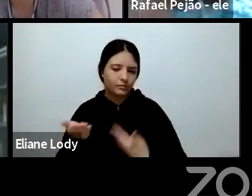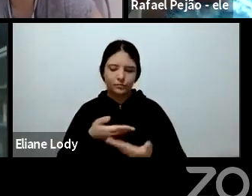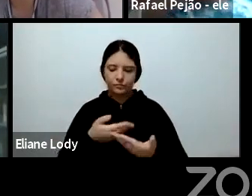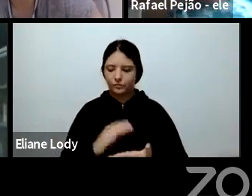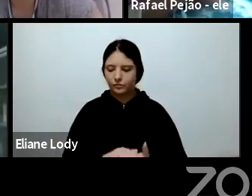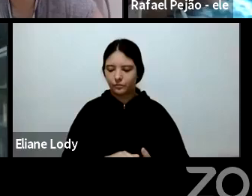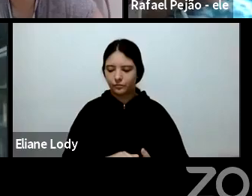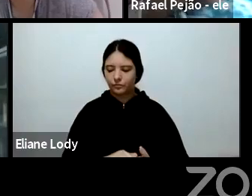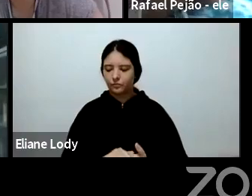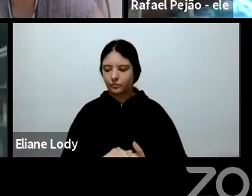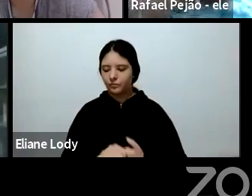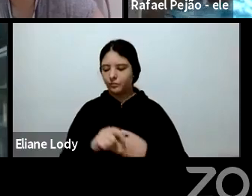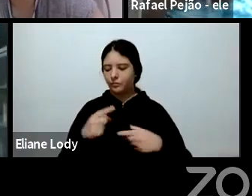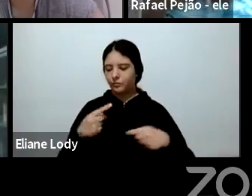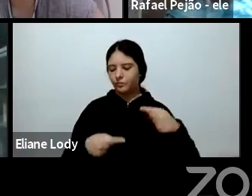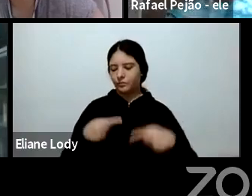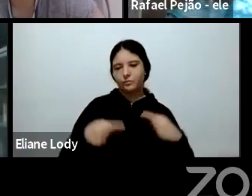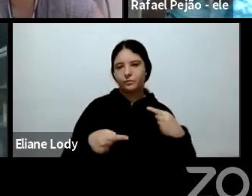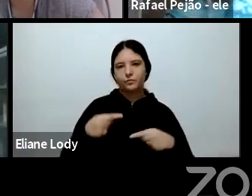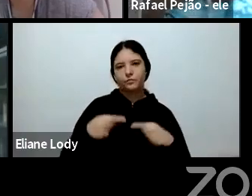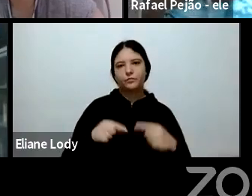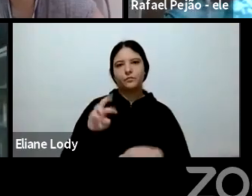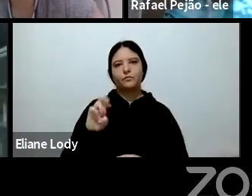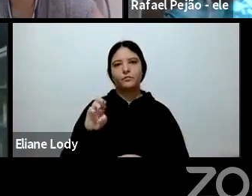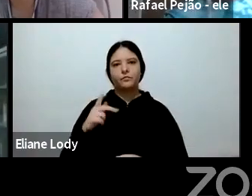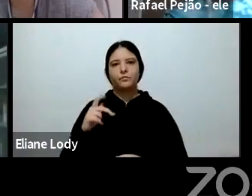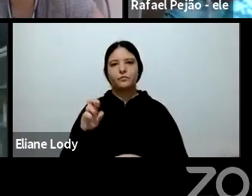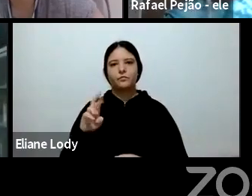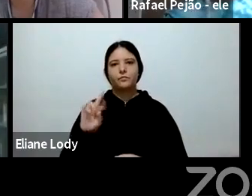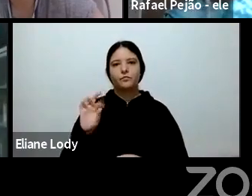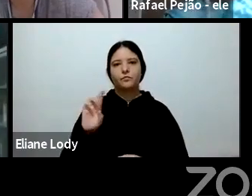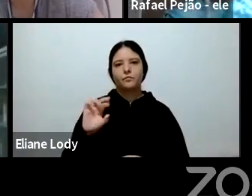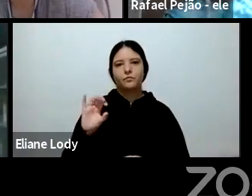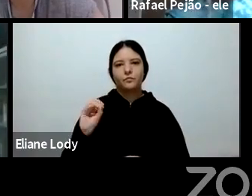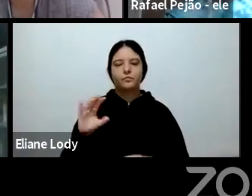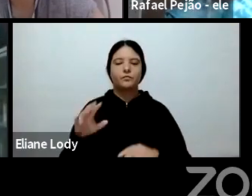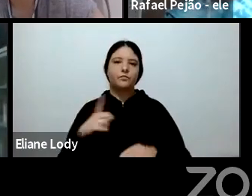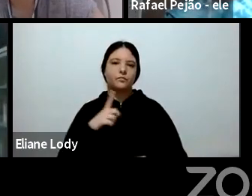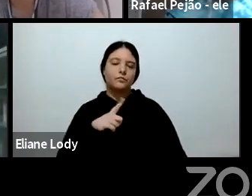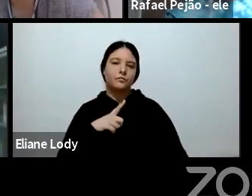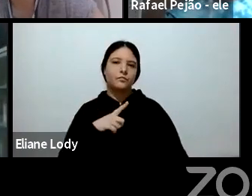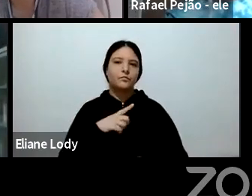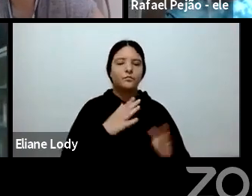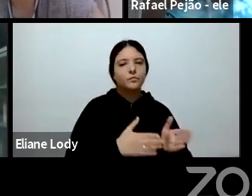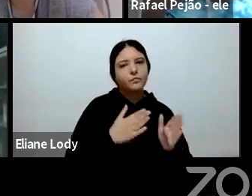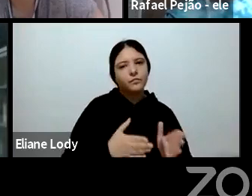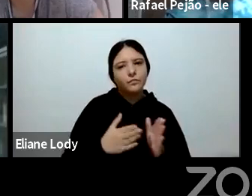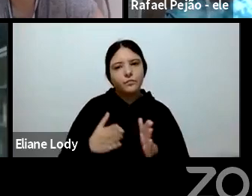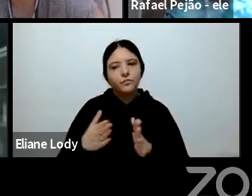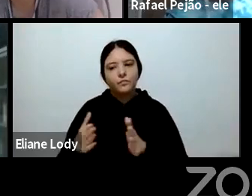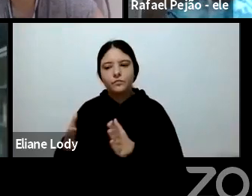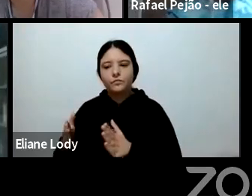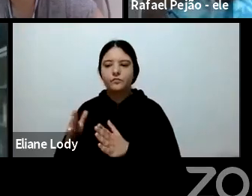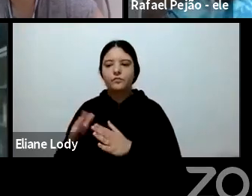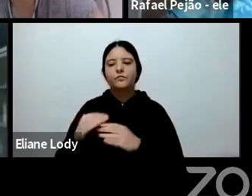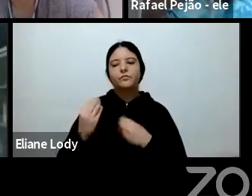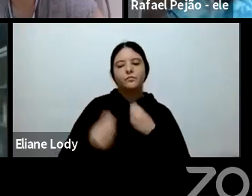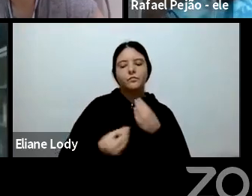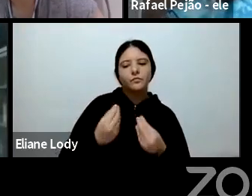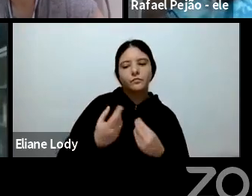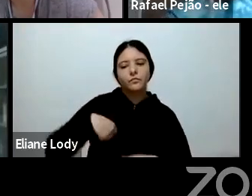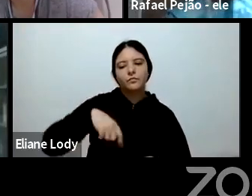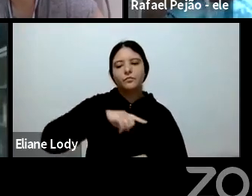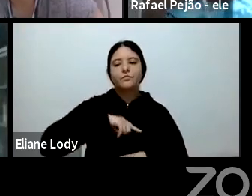na discussão sobre repertórios tem a ver com o processo, né, de encadeamento, né, e aí isso a gente também faz a partir